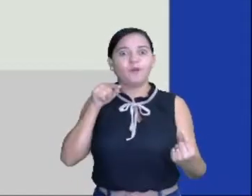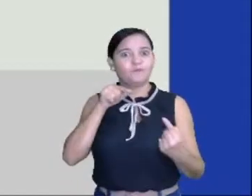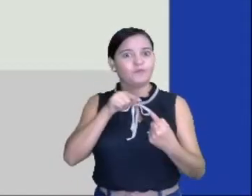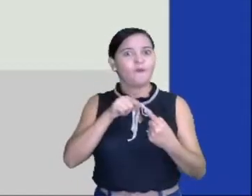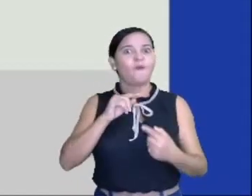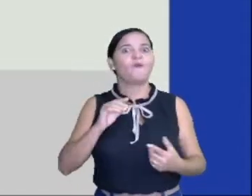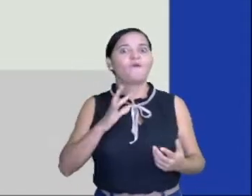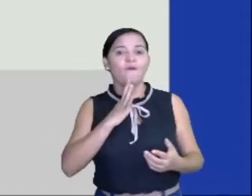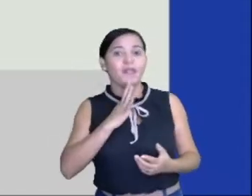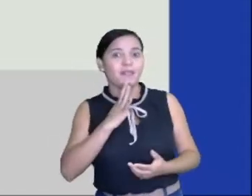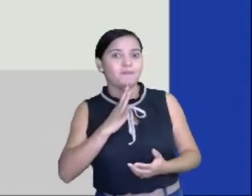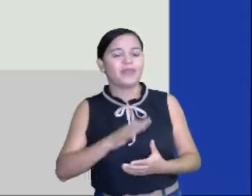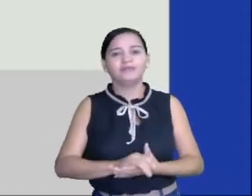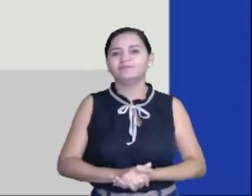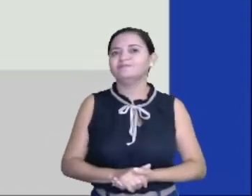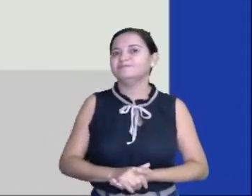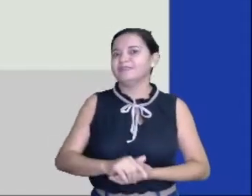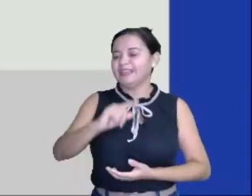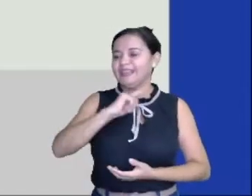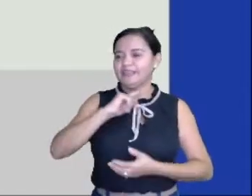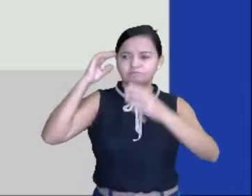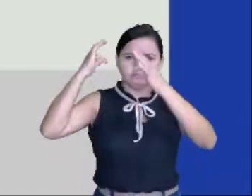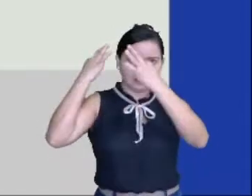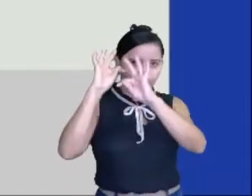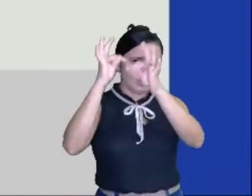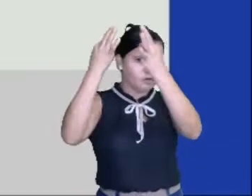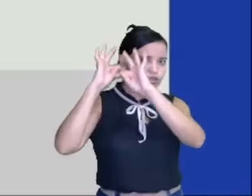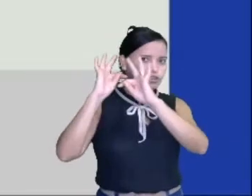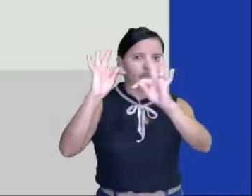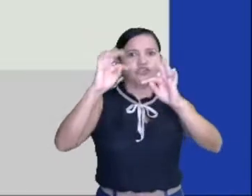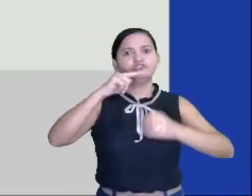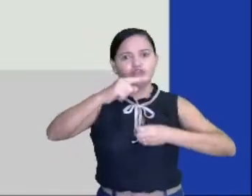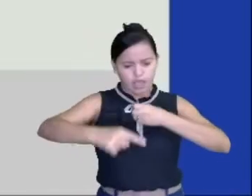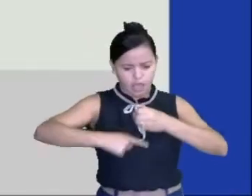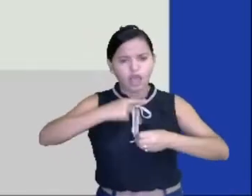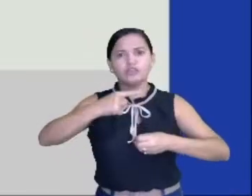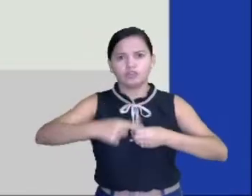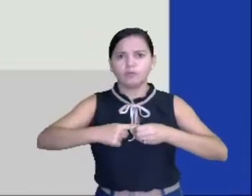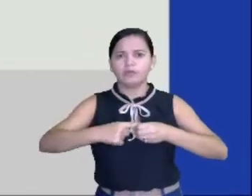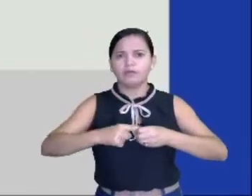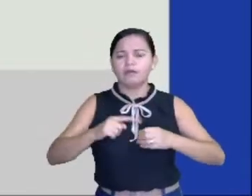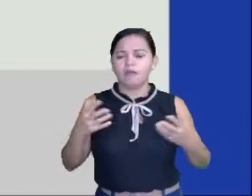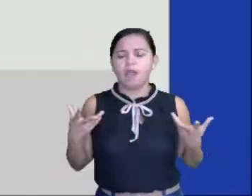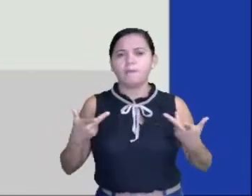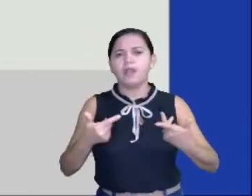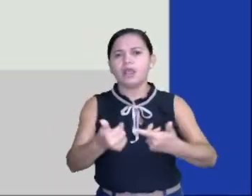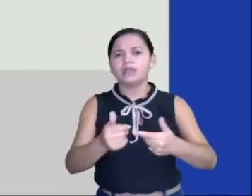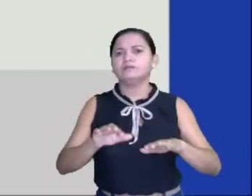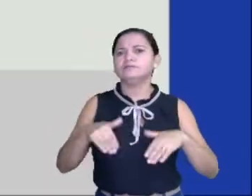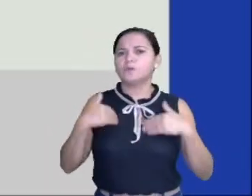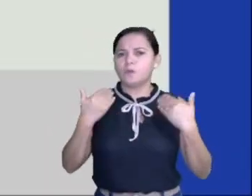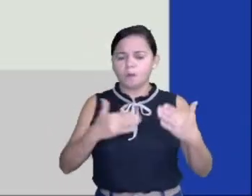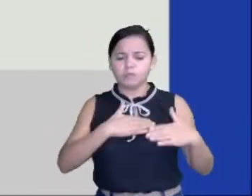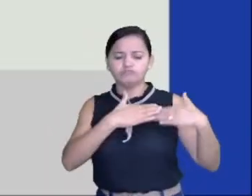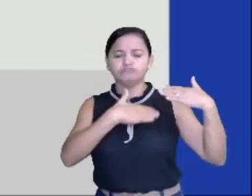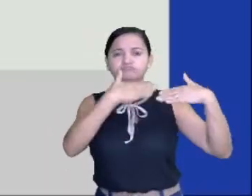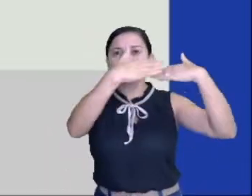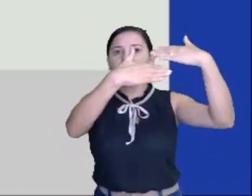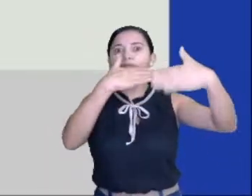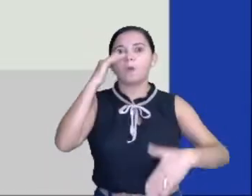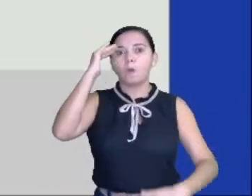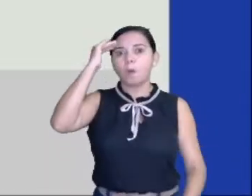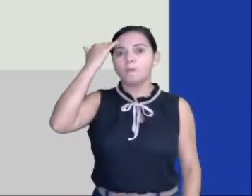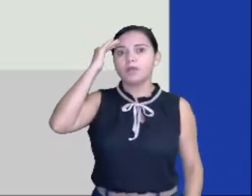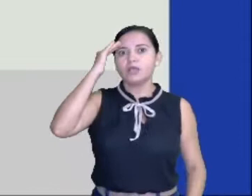conhecimento / conteúdo é teorias atômicas, tá? Qual é a habilidade que a gente espera construir, edificar? Compreender